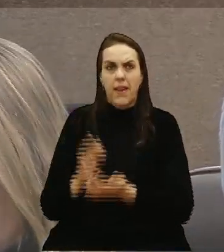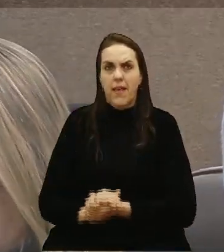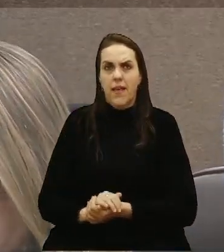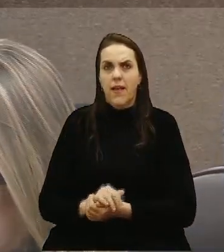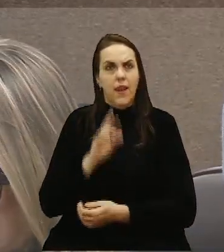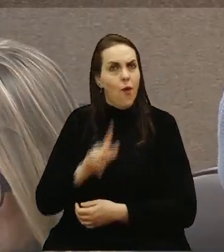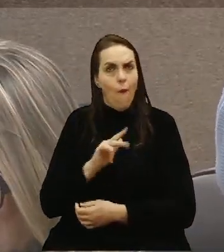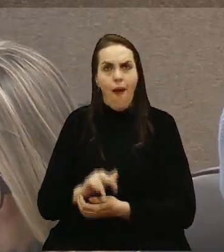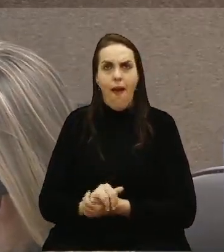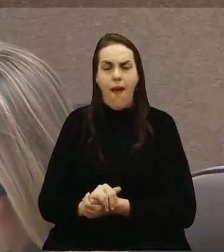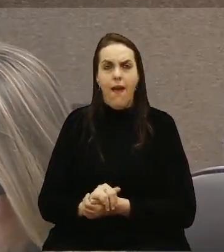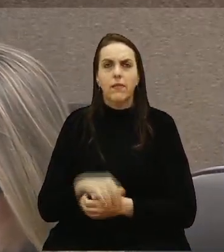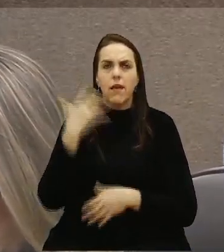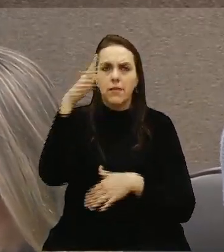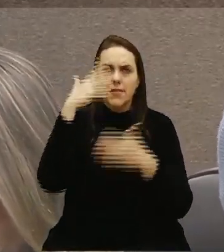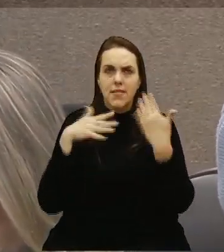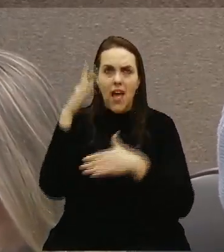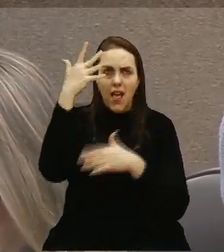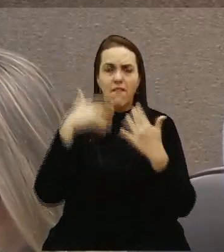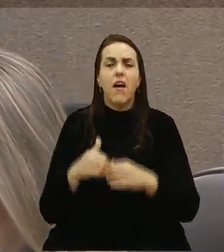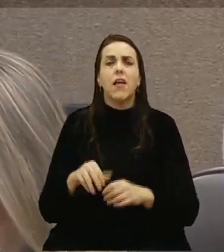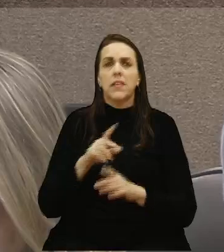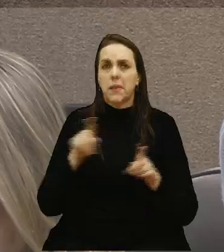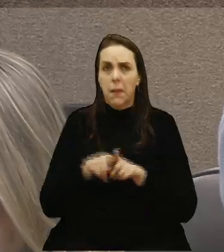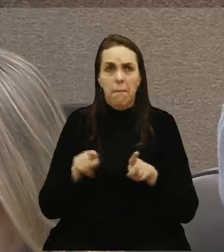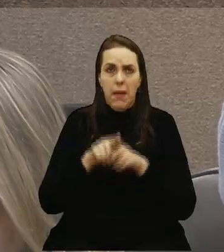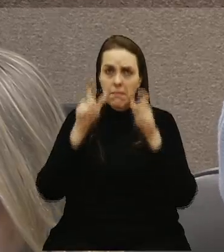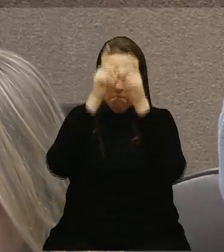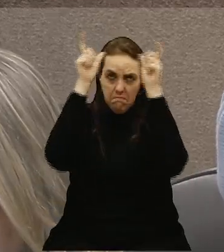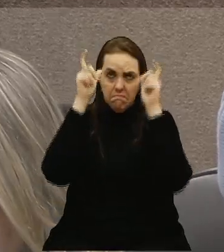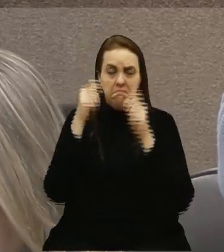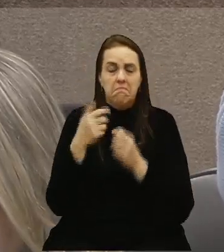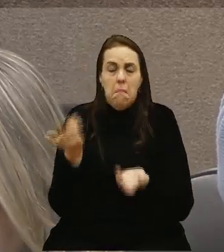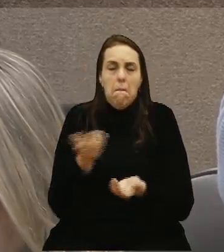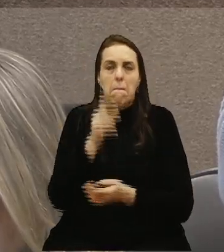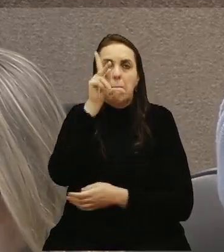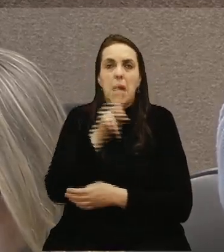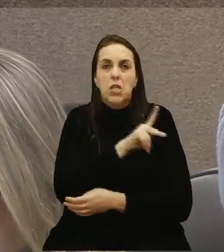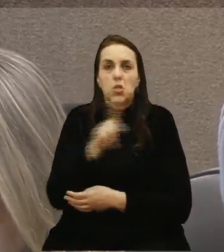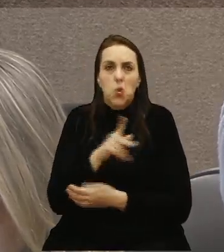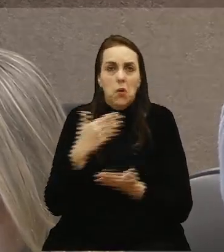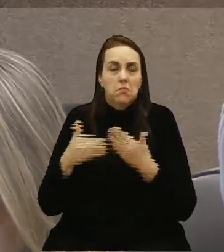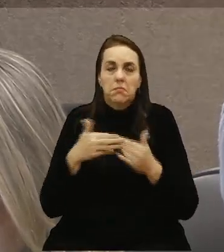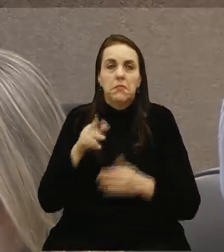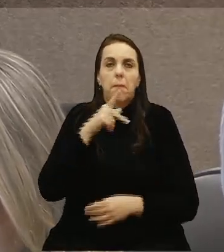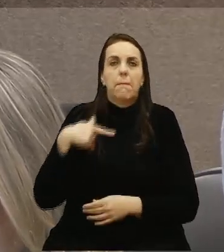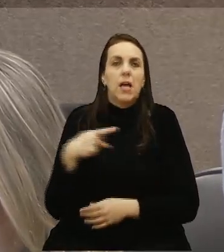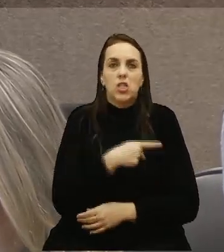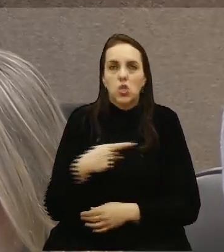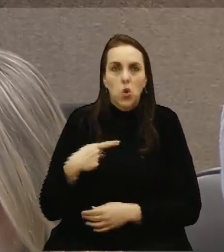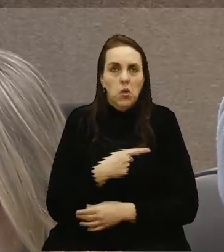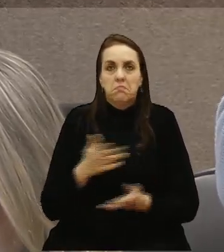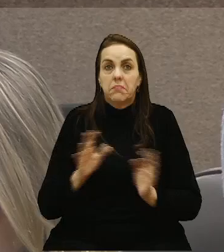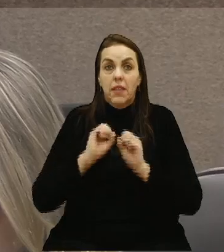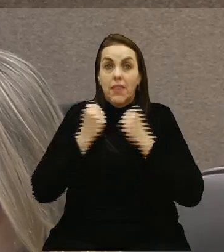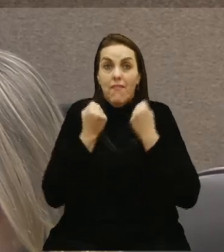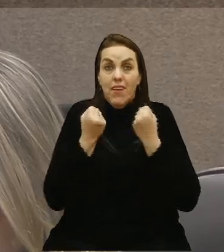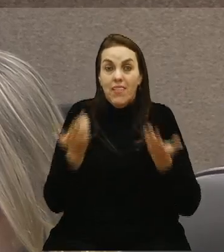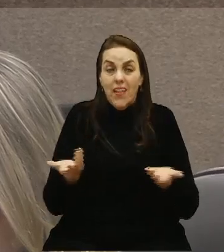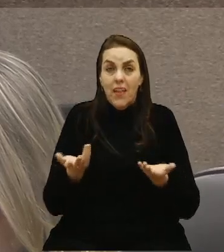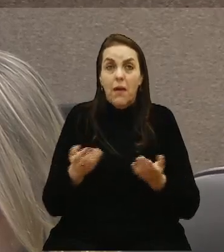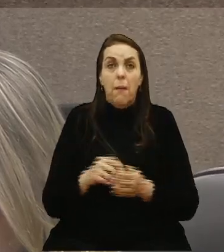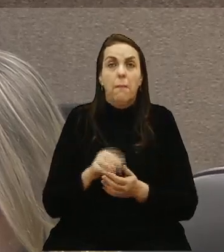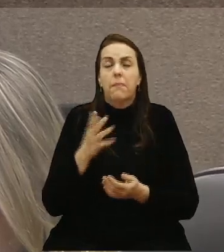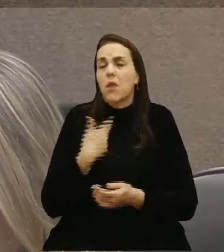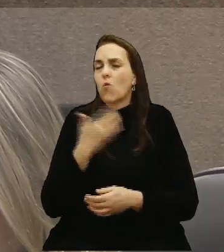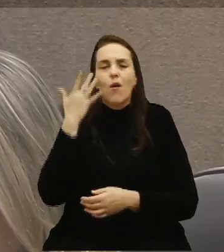um batuqueiro a um pai de santo, a um pastor, se defende Deus, se defende a pátria, defende a família, eu não quero saber se ele é